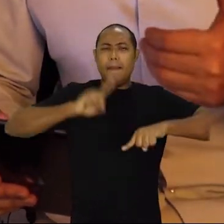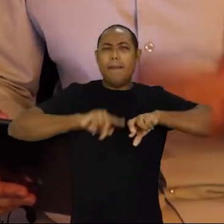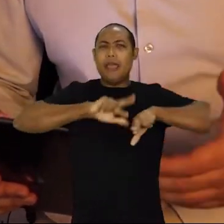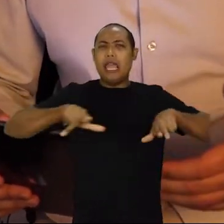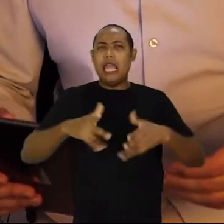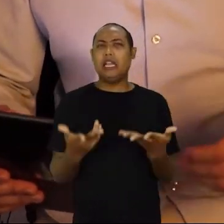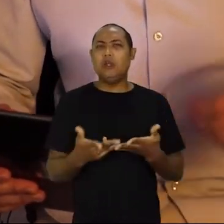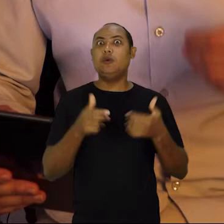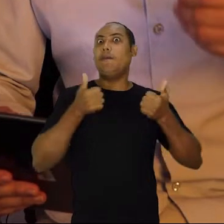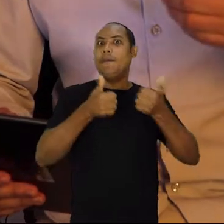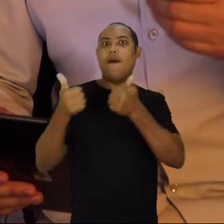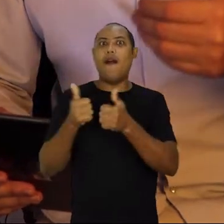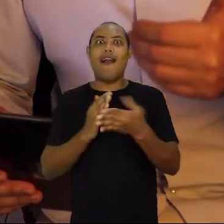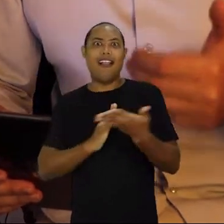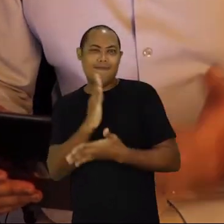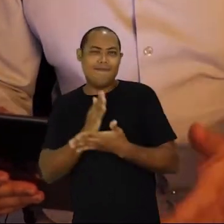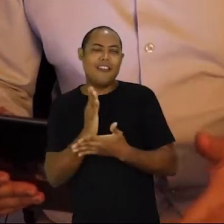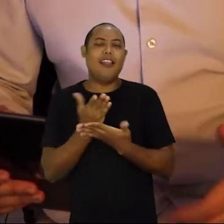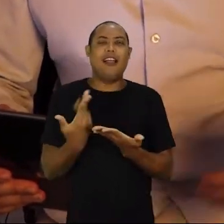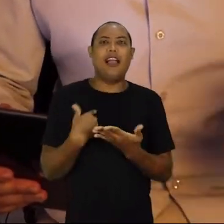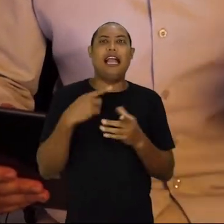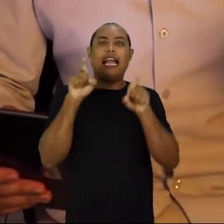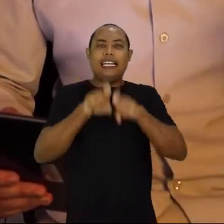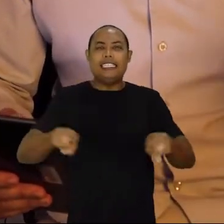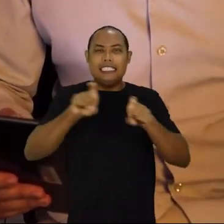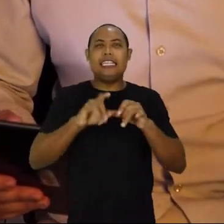tinham condições de equipamentos de boa